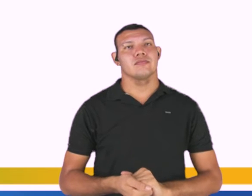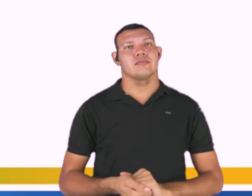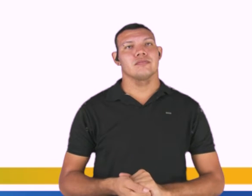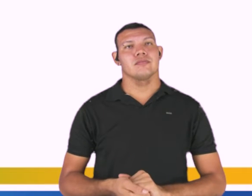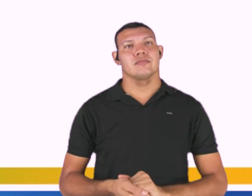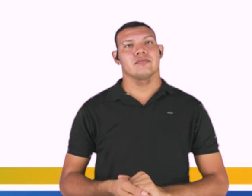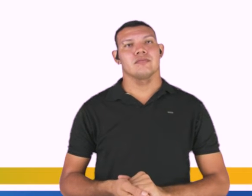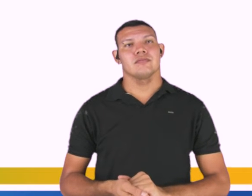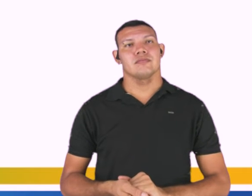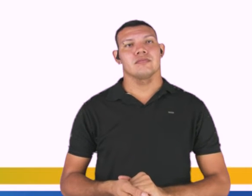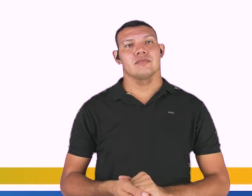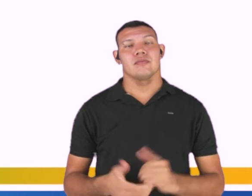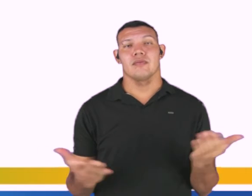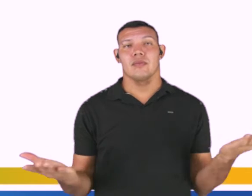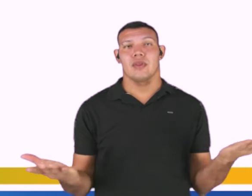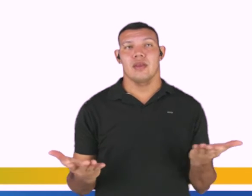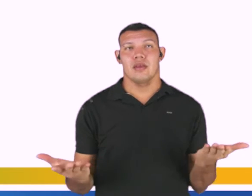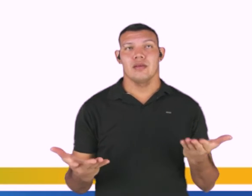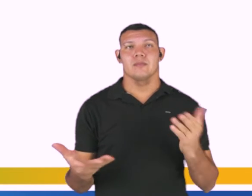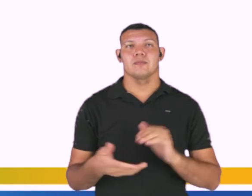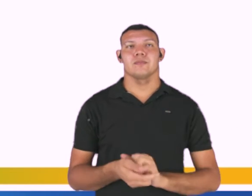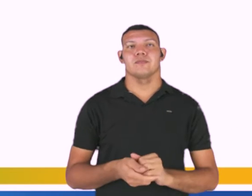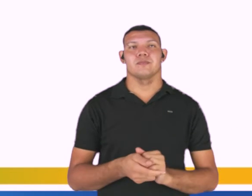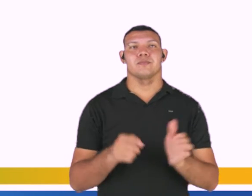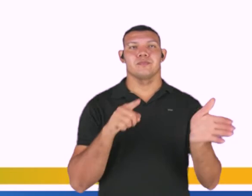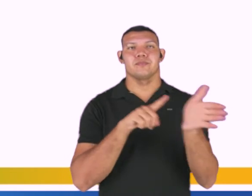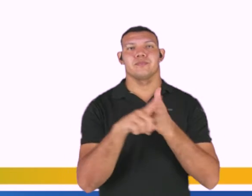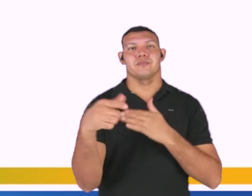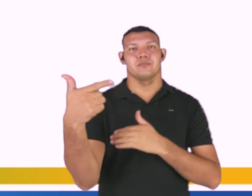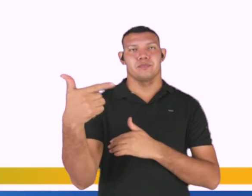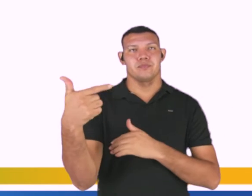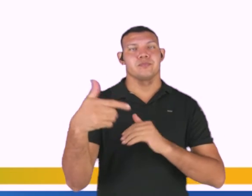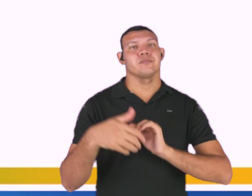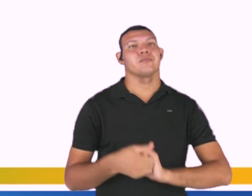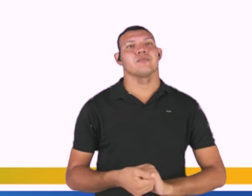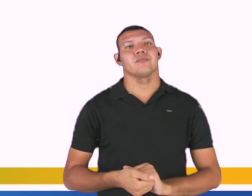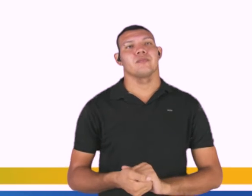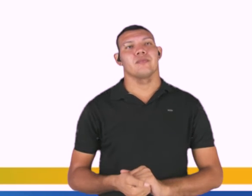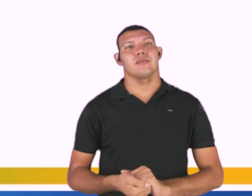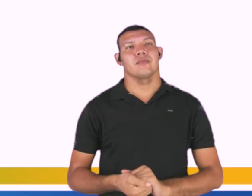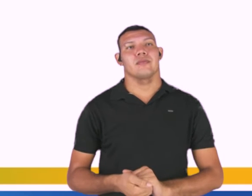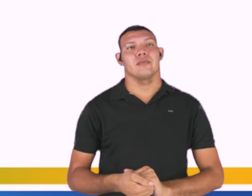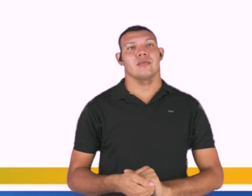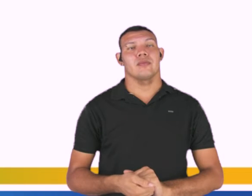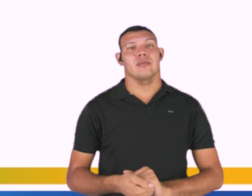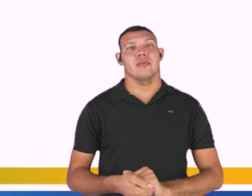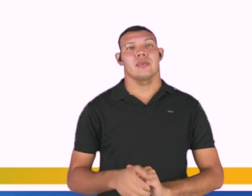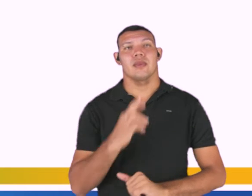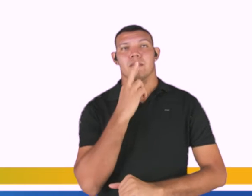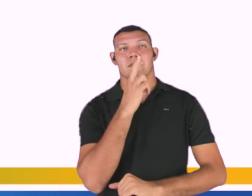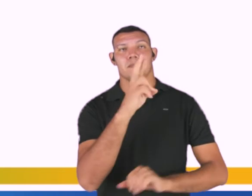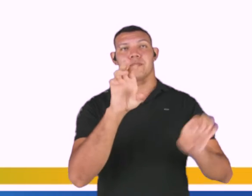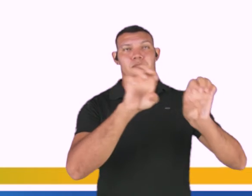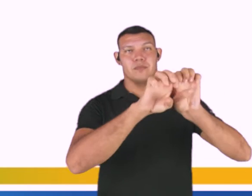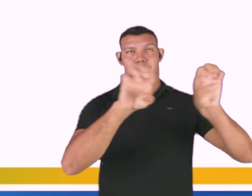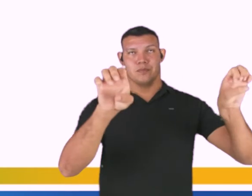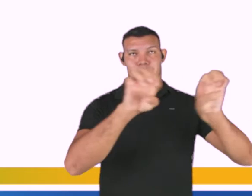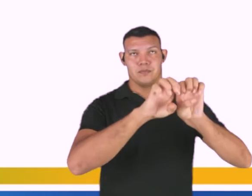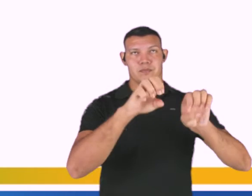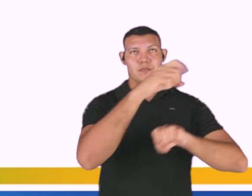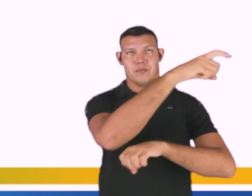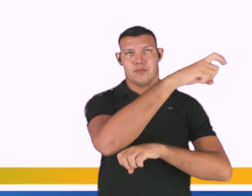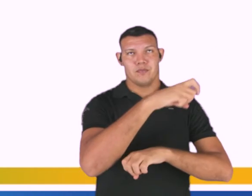bem? Vamos a mais uma questão? Então acompanhe comigo a segunda questão. Resolva a equação x ao